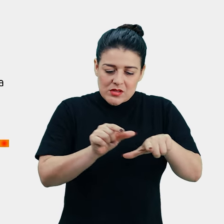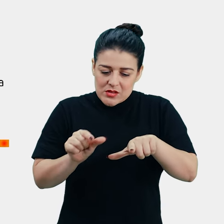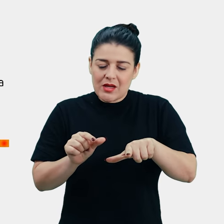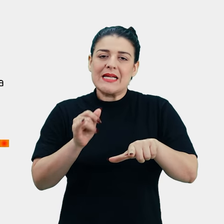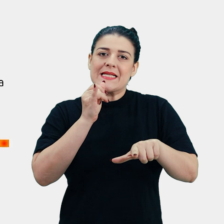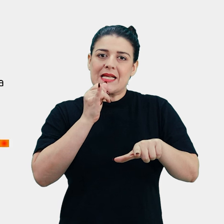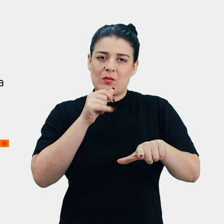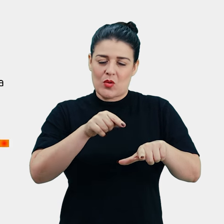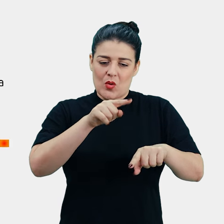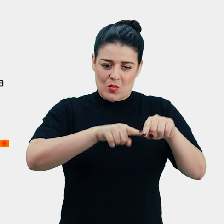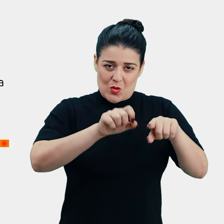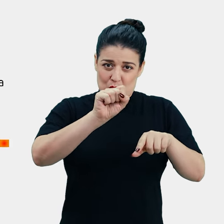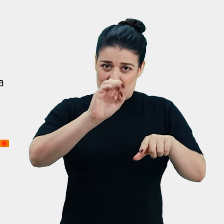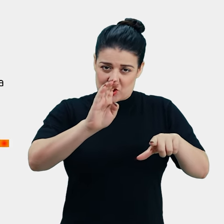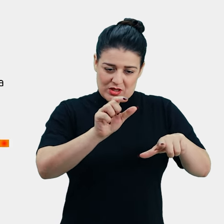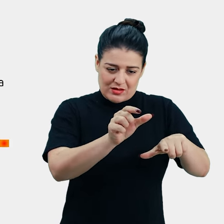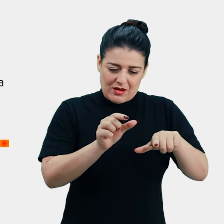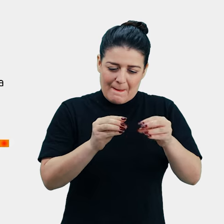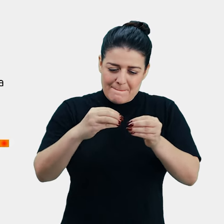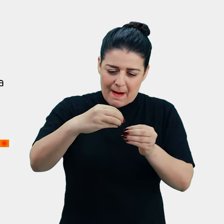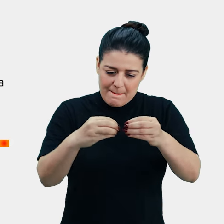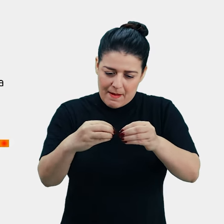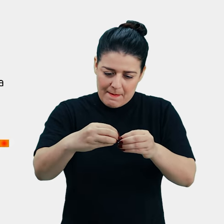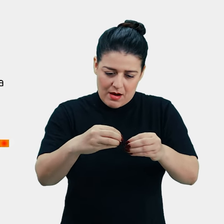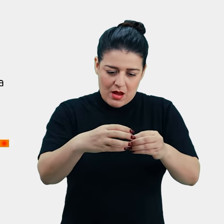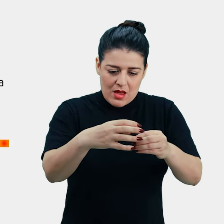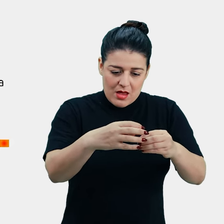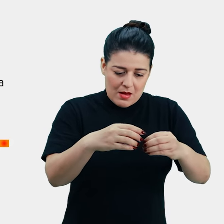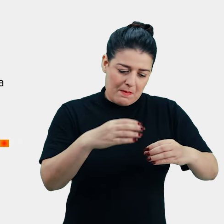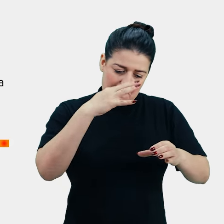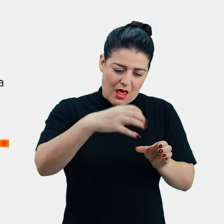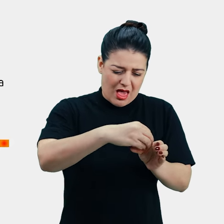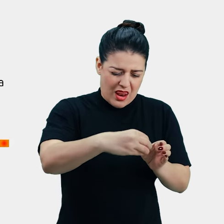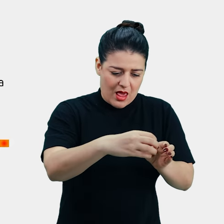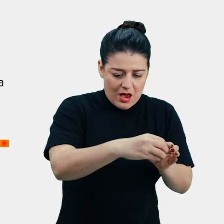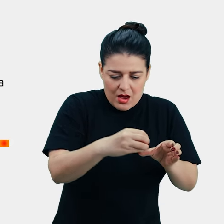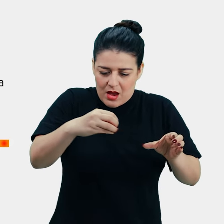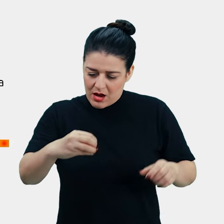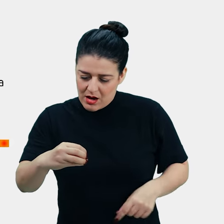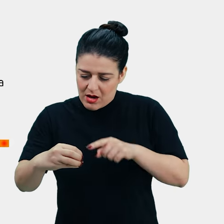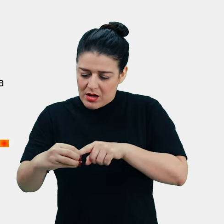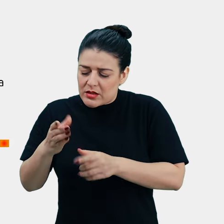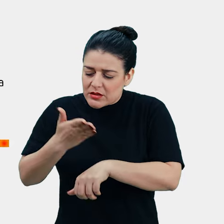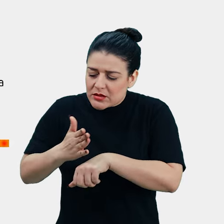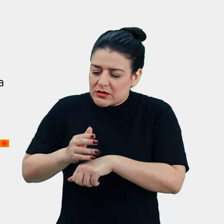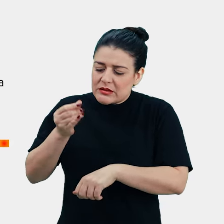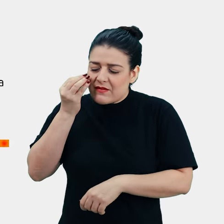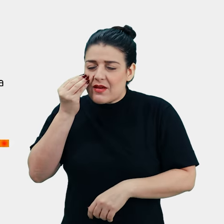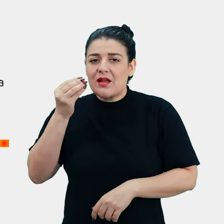quero isolar tal substância daquela planta X para depois testar, fazer um ensaio